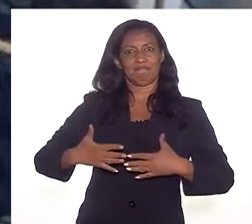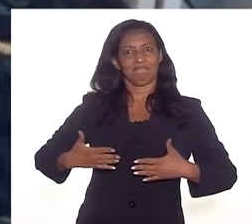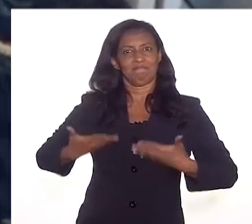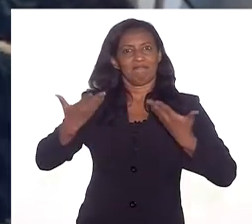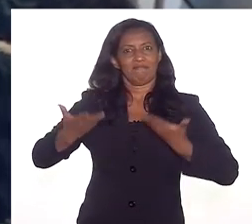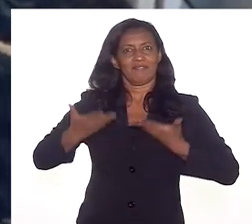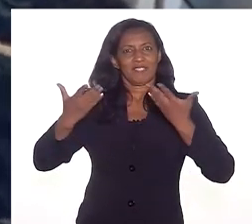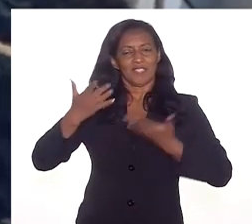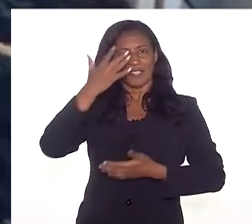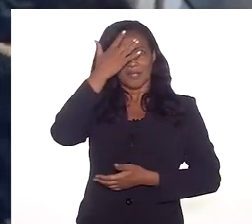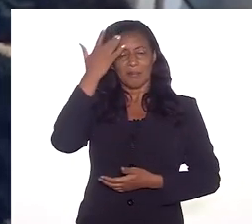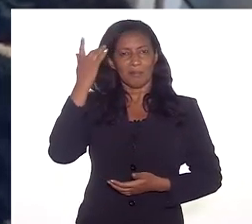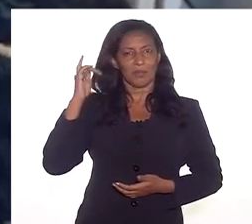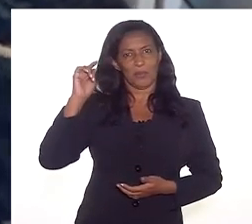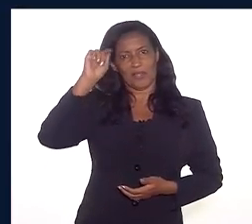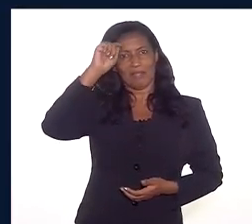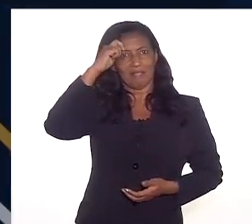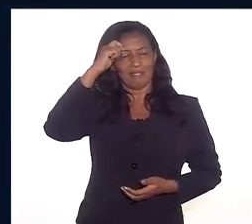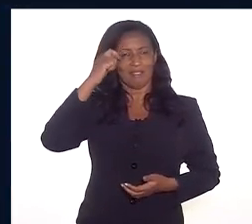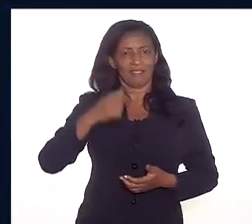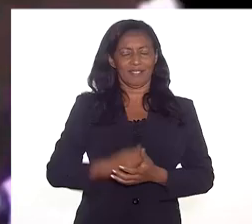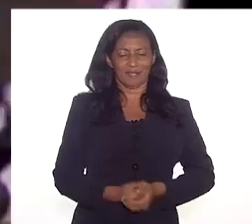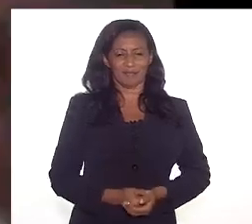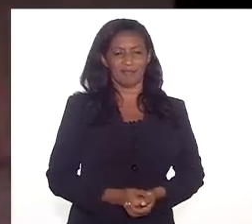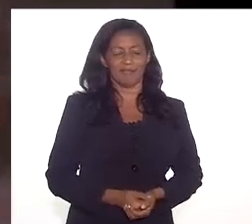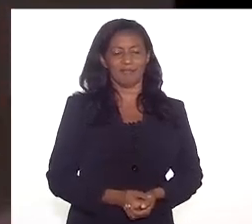da autoestima da população negra?